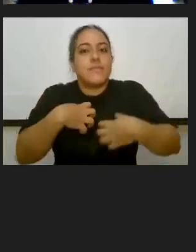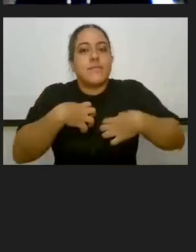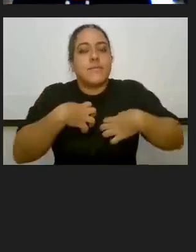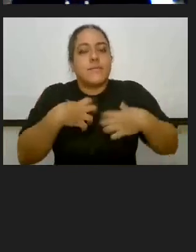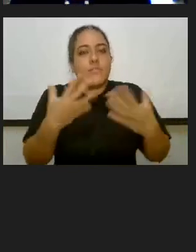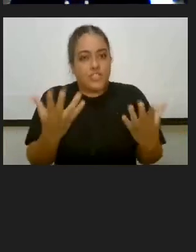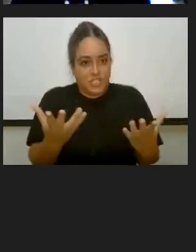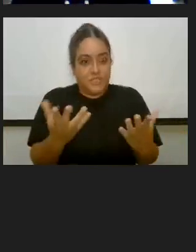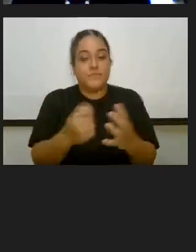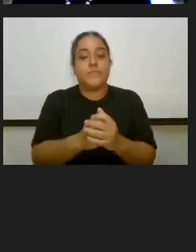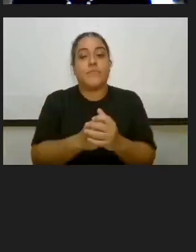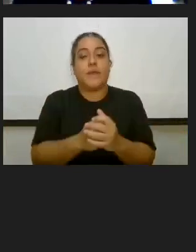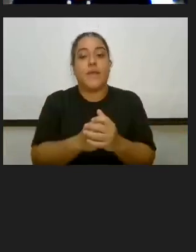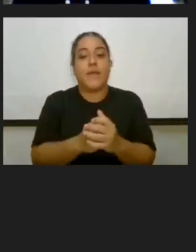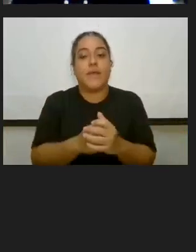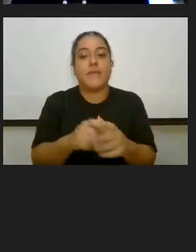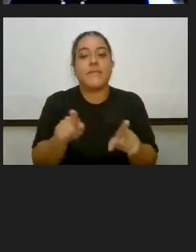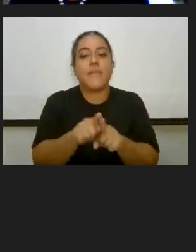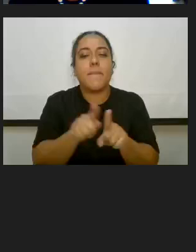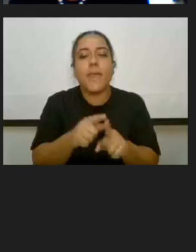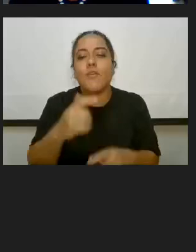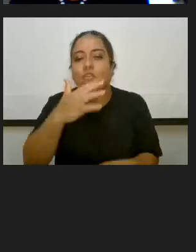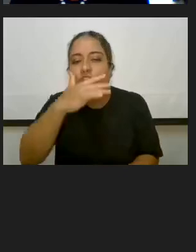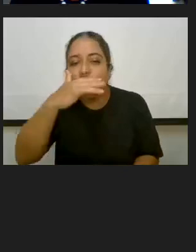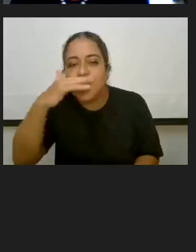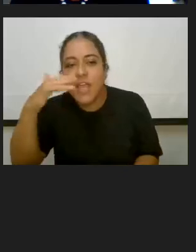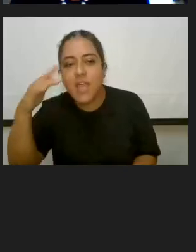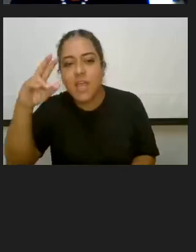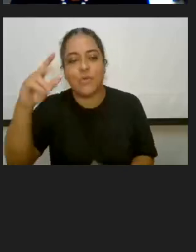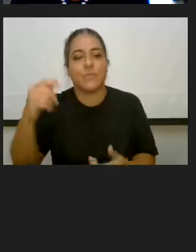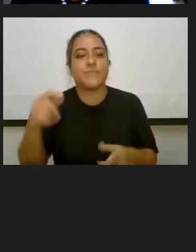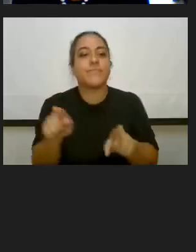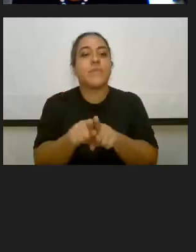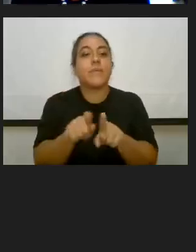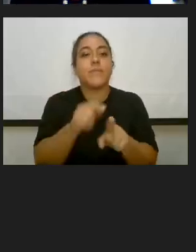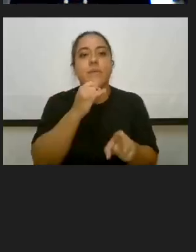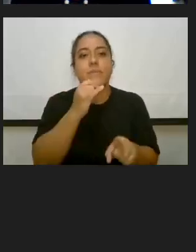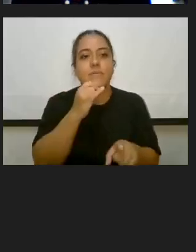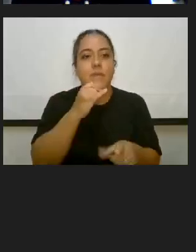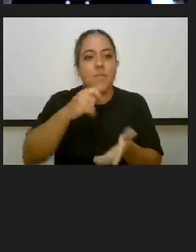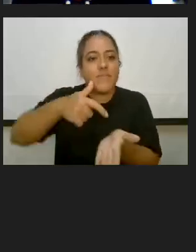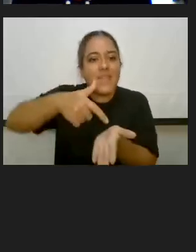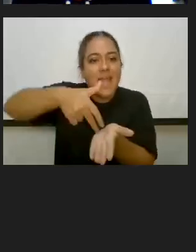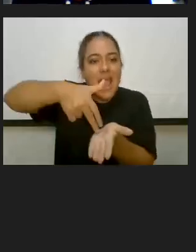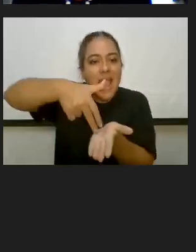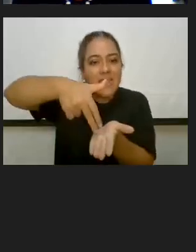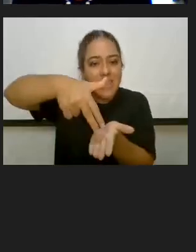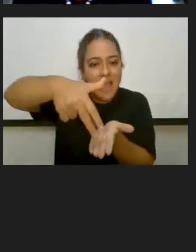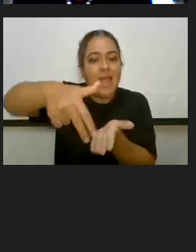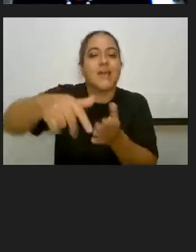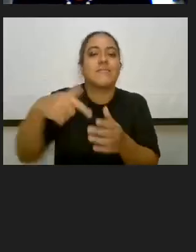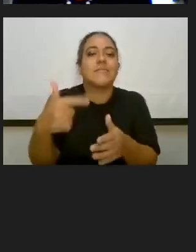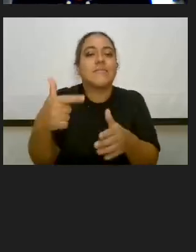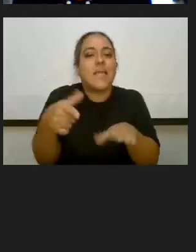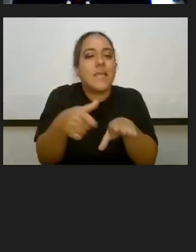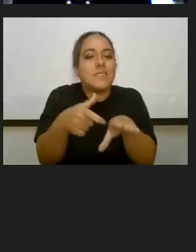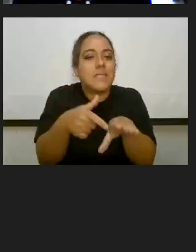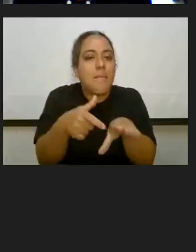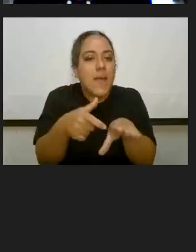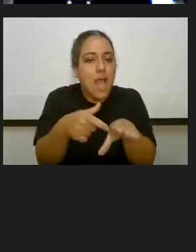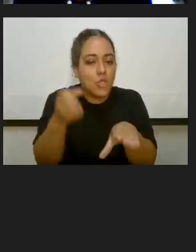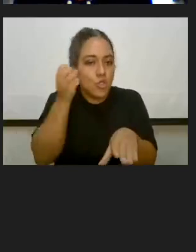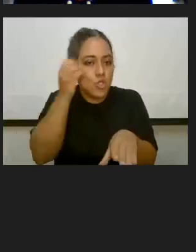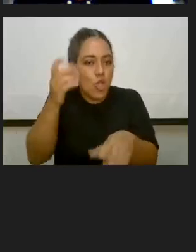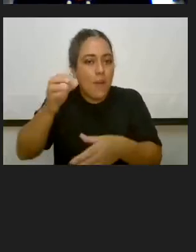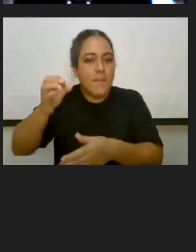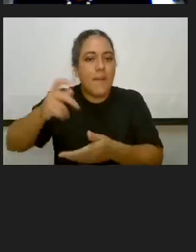tem cheirar cânfora, andar descalço sobre cascalho. É sempre tirar a ideia dessas